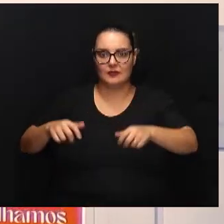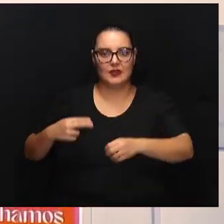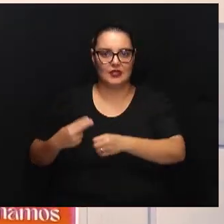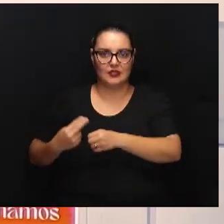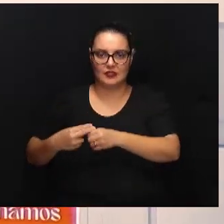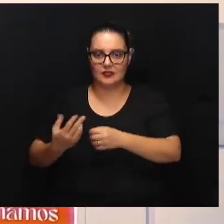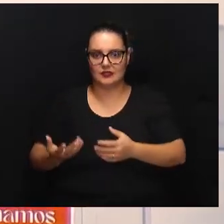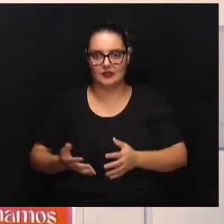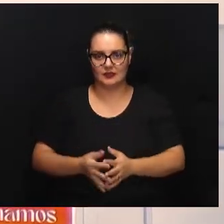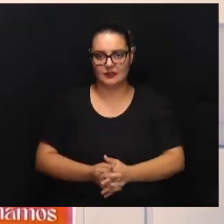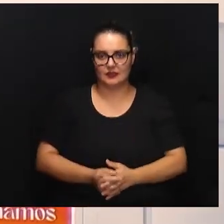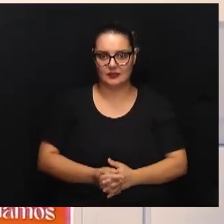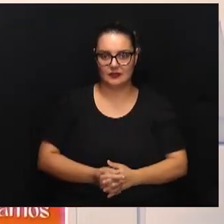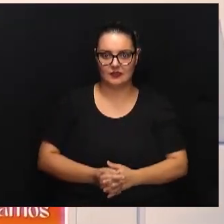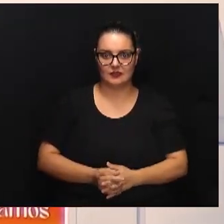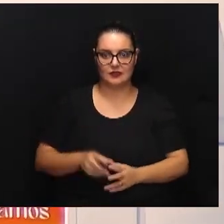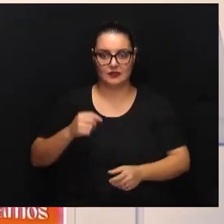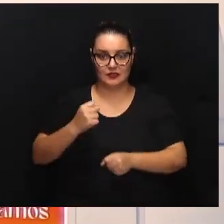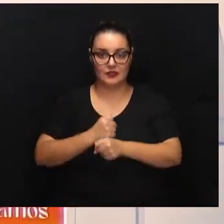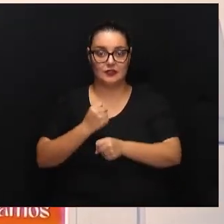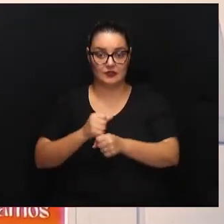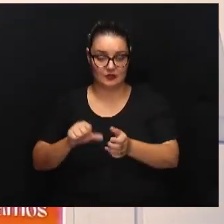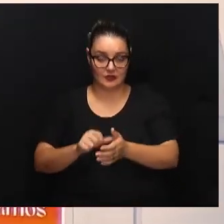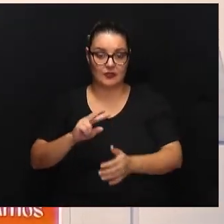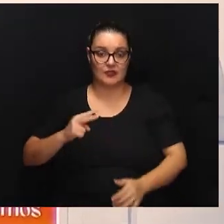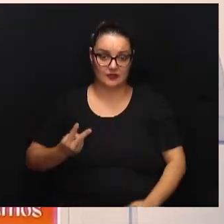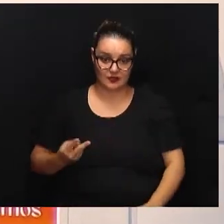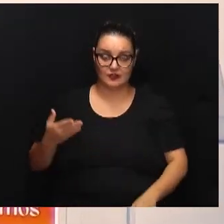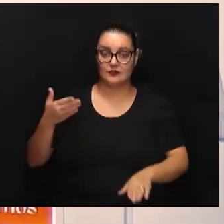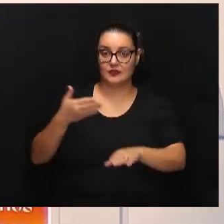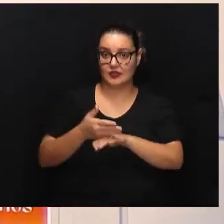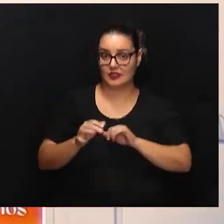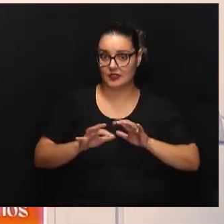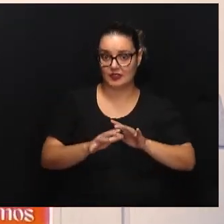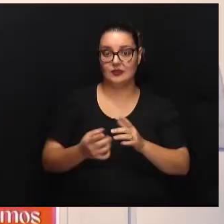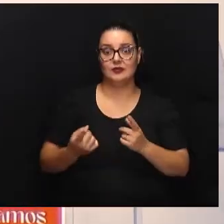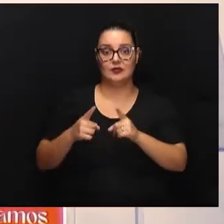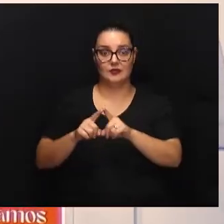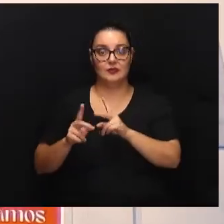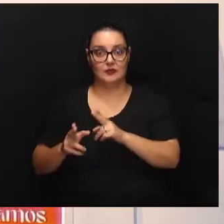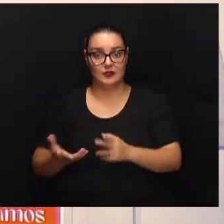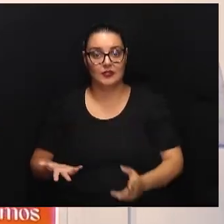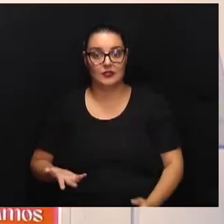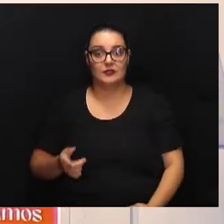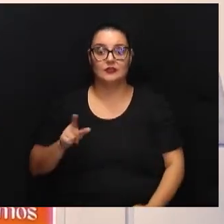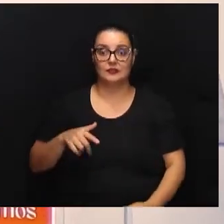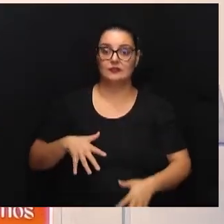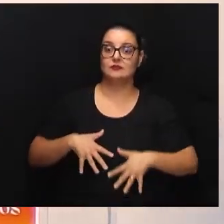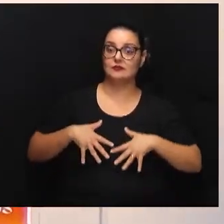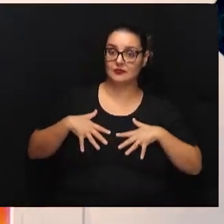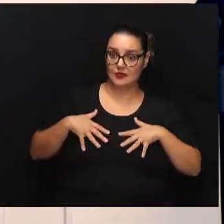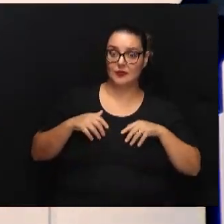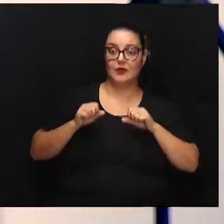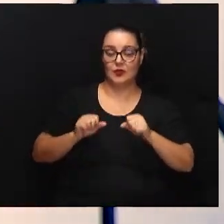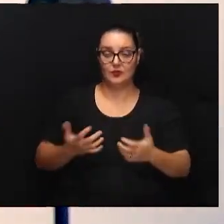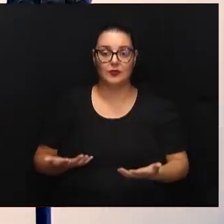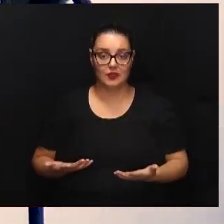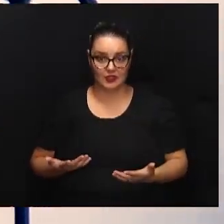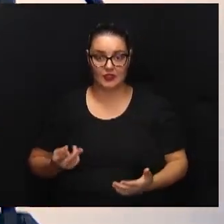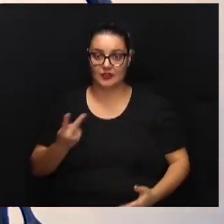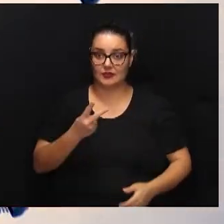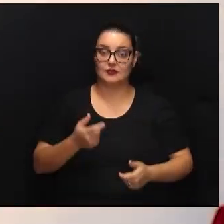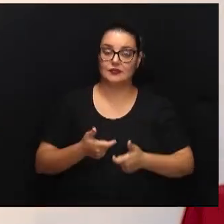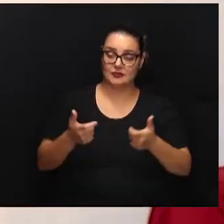vez que a gente vai participar da parada como parceiro. Então, é um orgulho poder estar na segunda maior parada do Brasil,